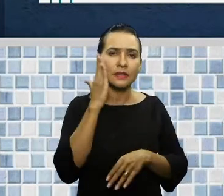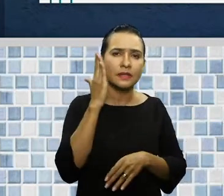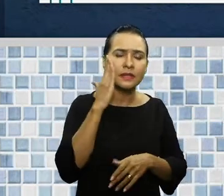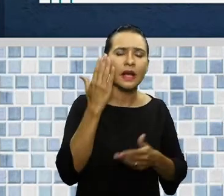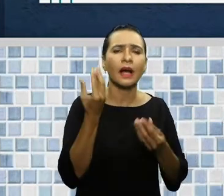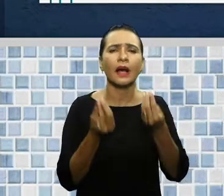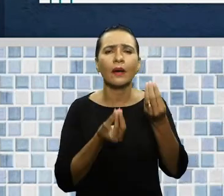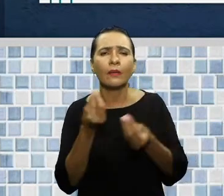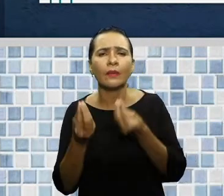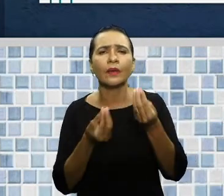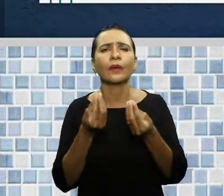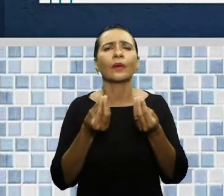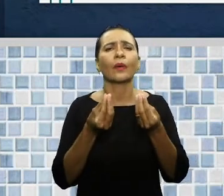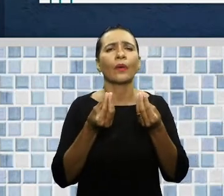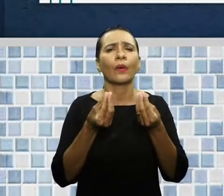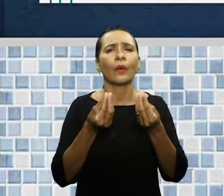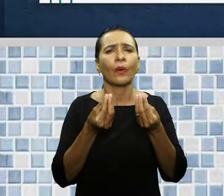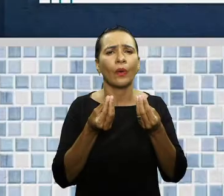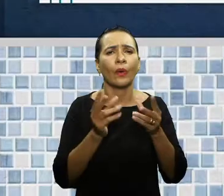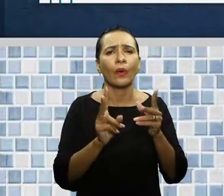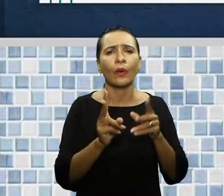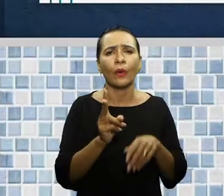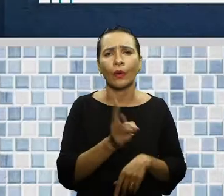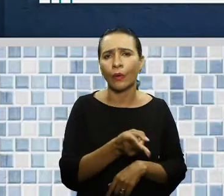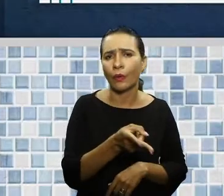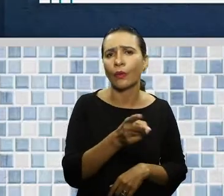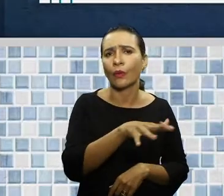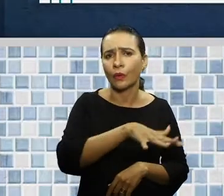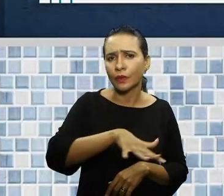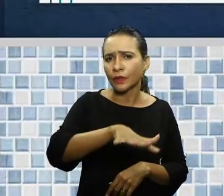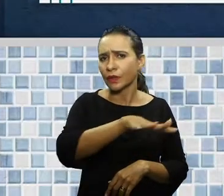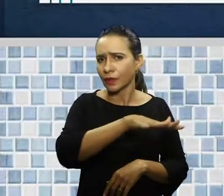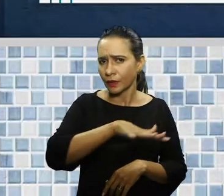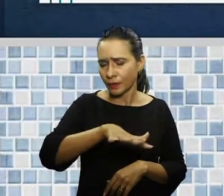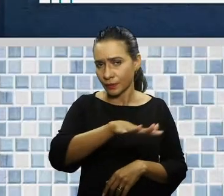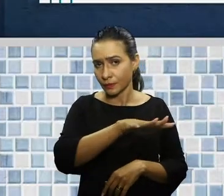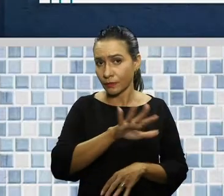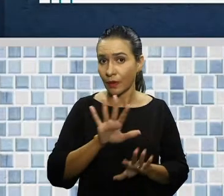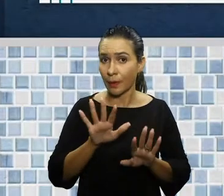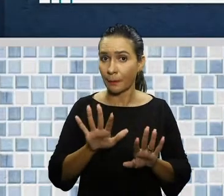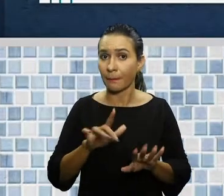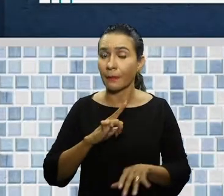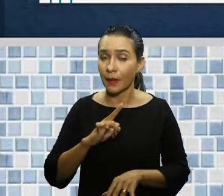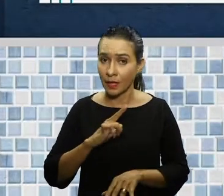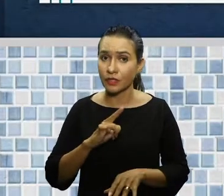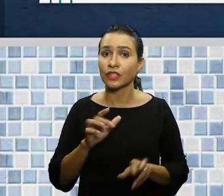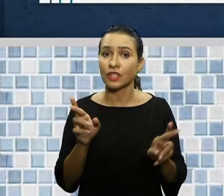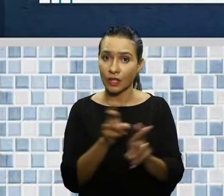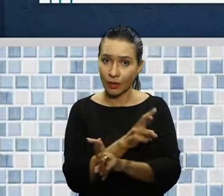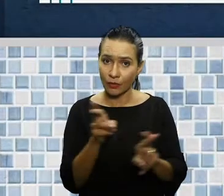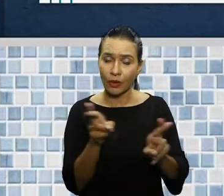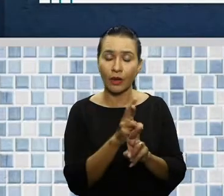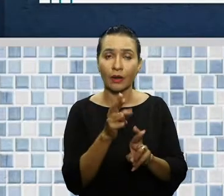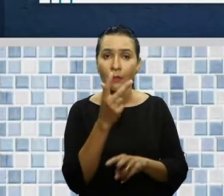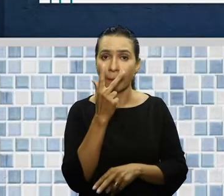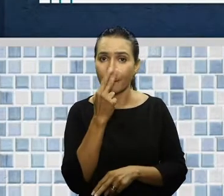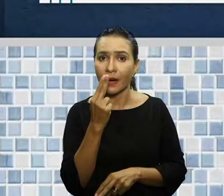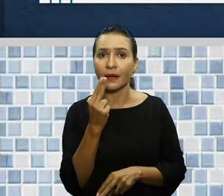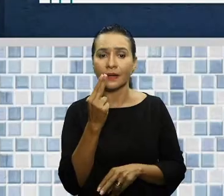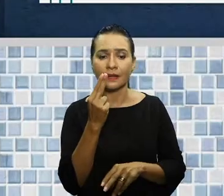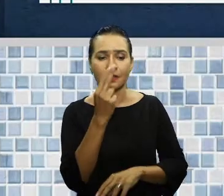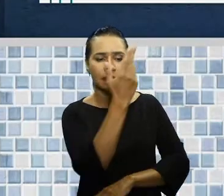sabendo como prolongar a presença de certos recursos naqueles locais, eles ainda tinham uma relação como se a